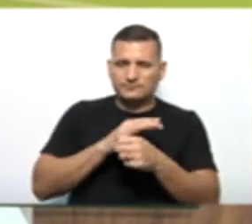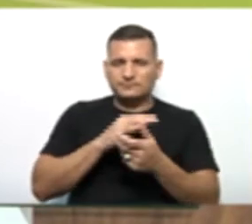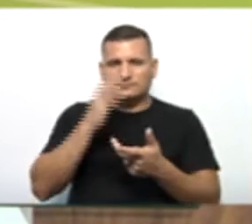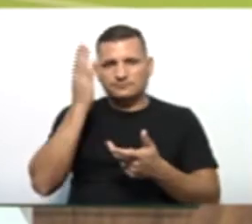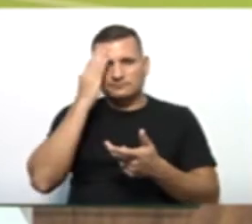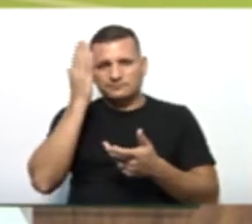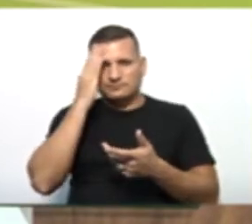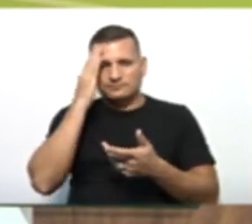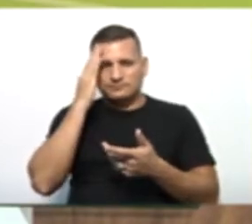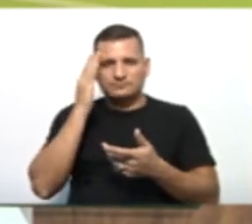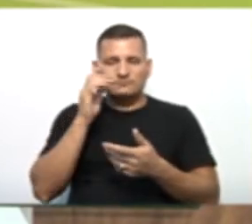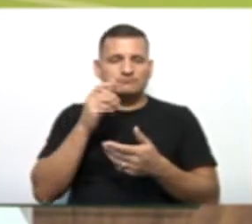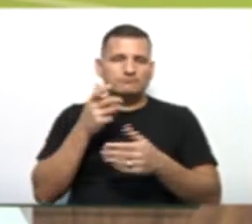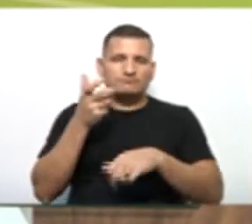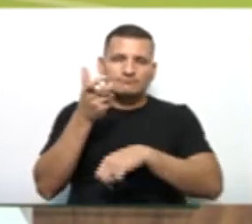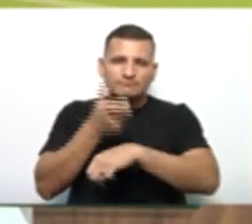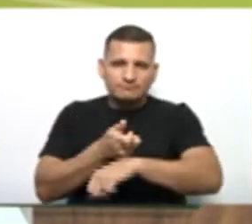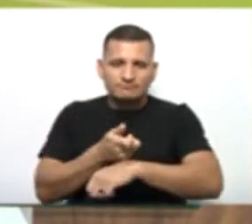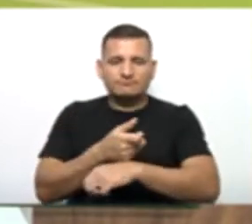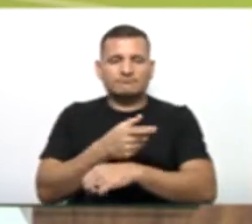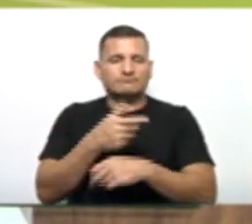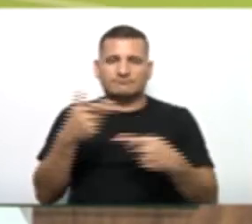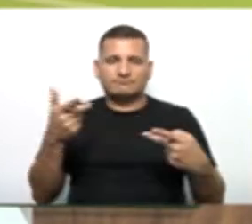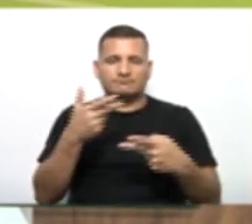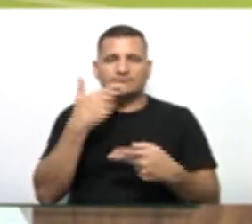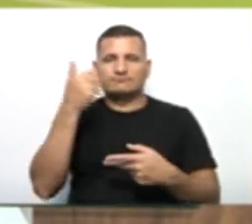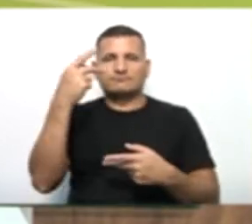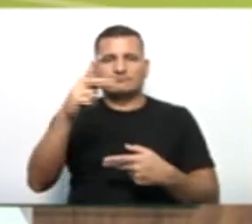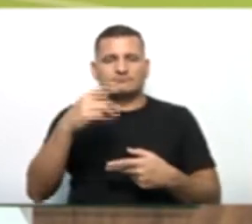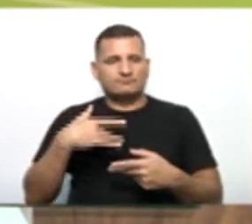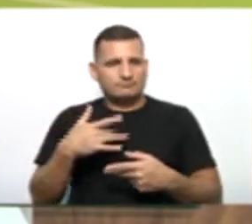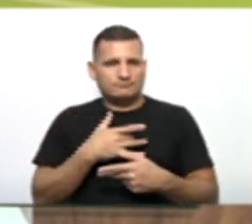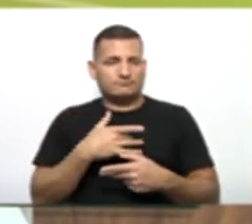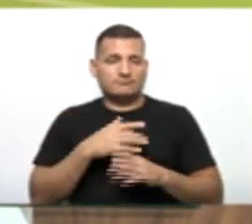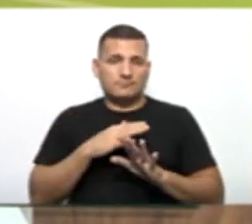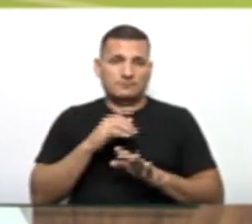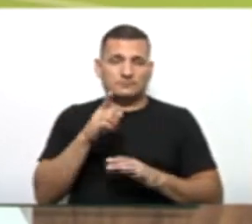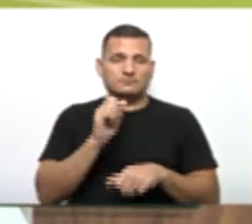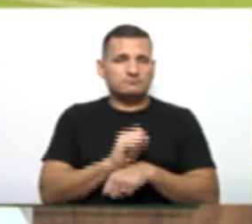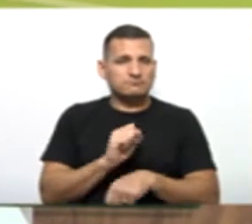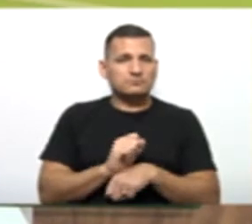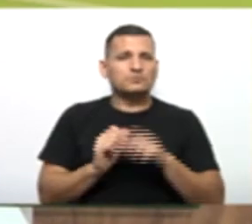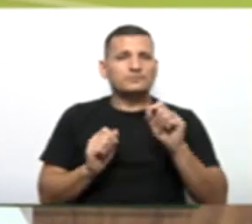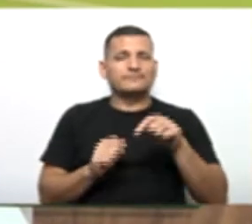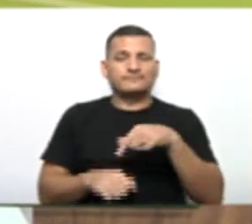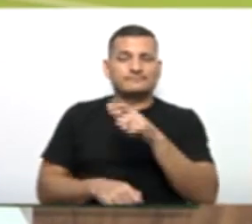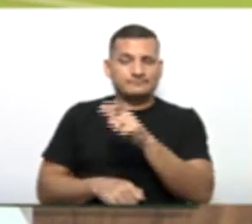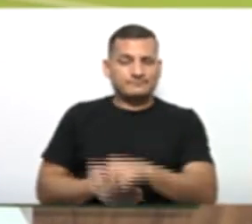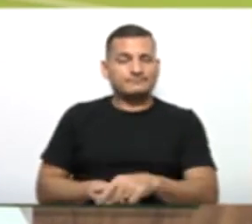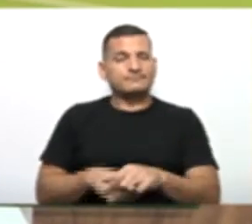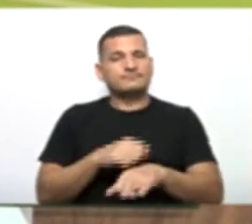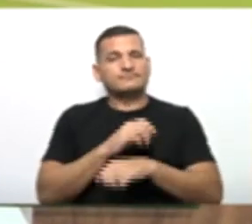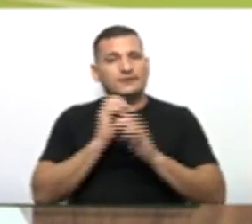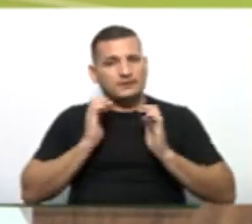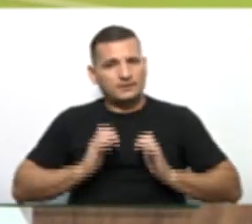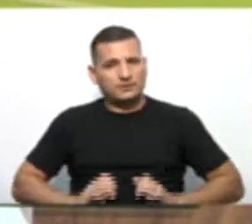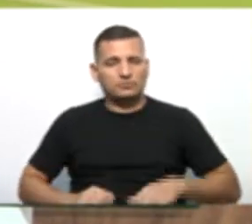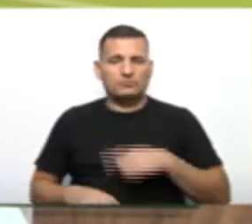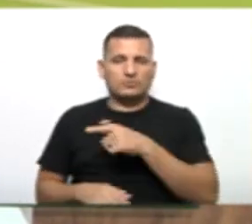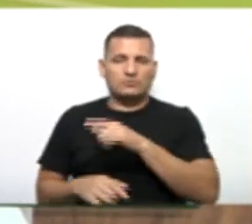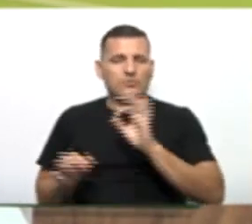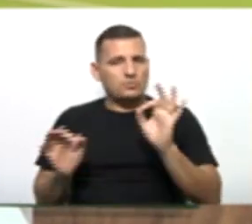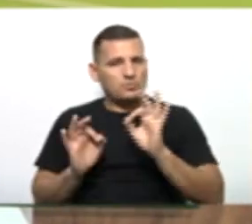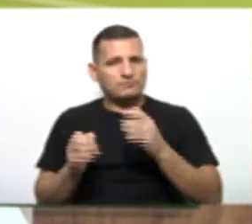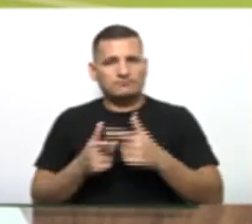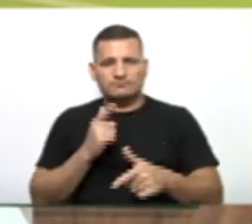saiba aplicar alguma eu possa melhorar sua saúde mas você espera que seja o médico ético que não tenha tido problemas